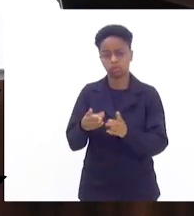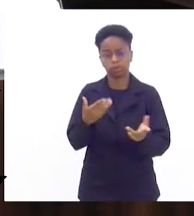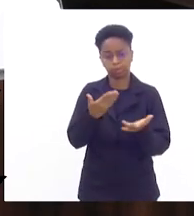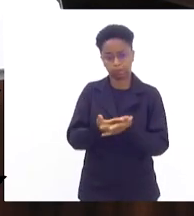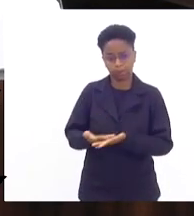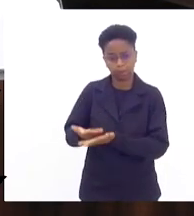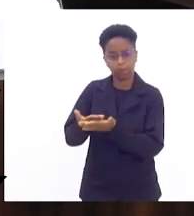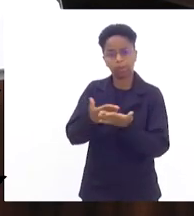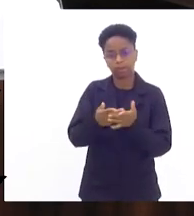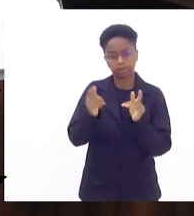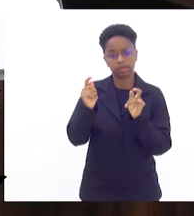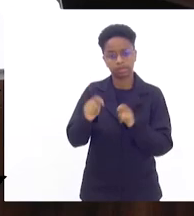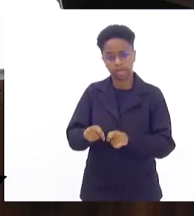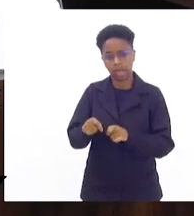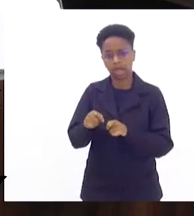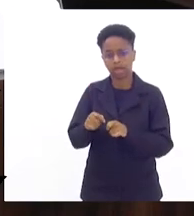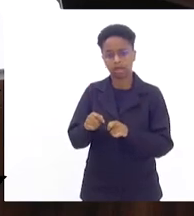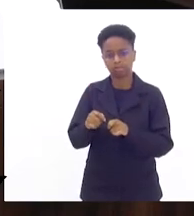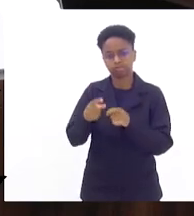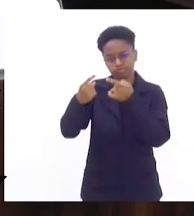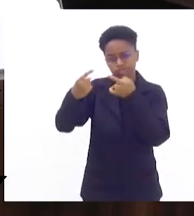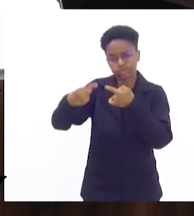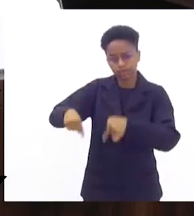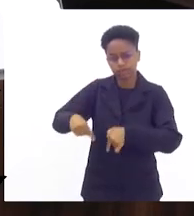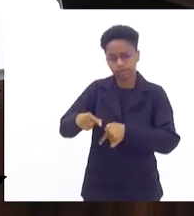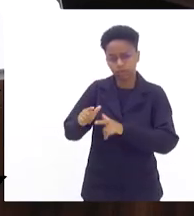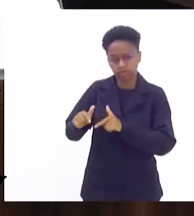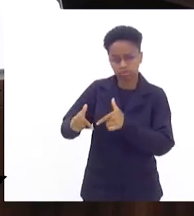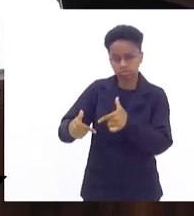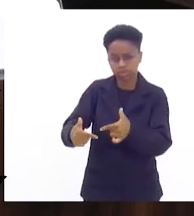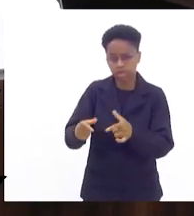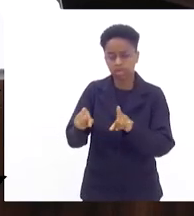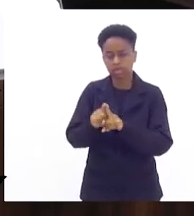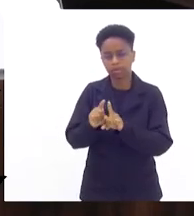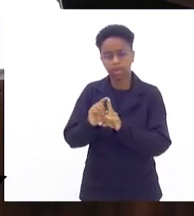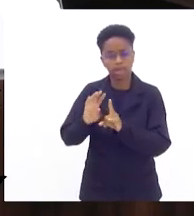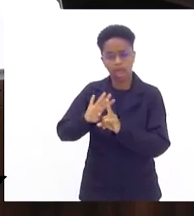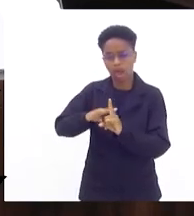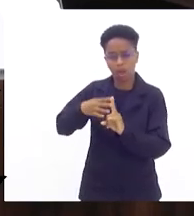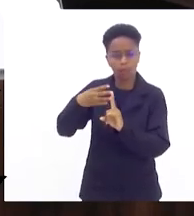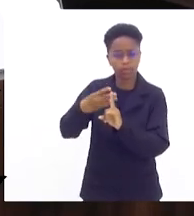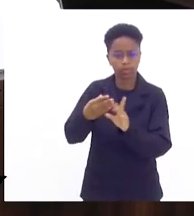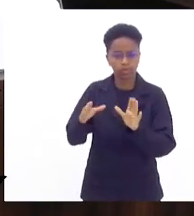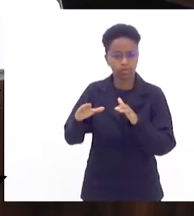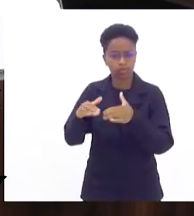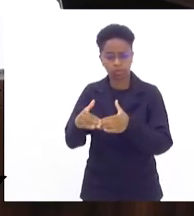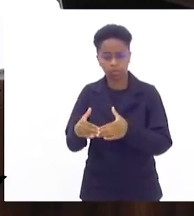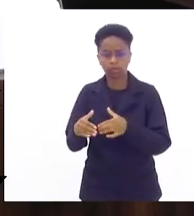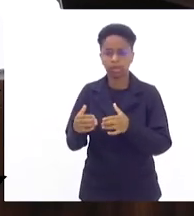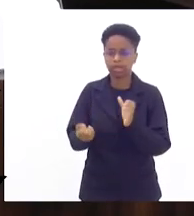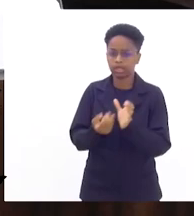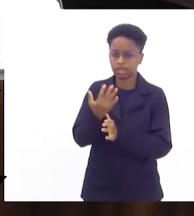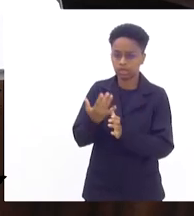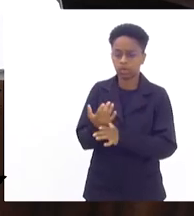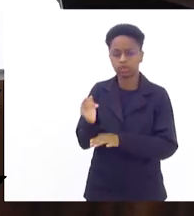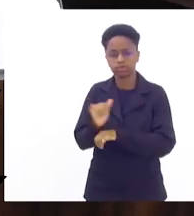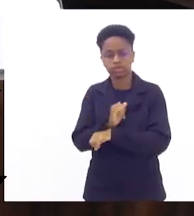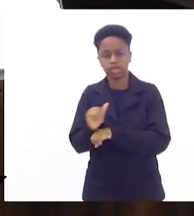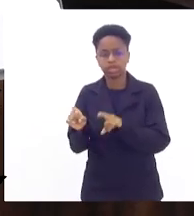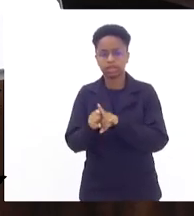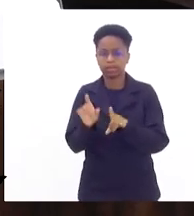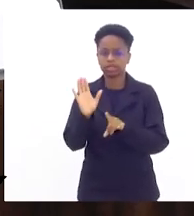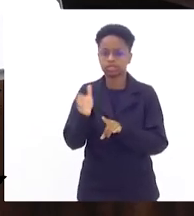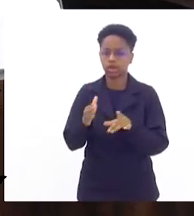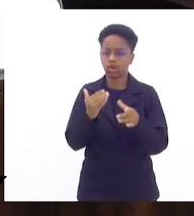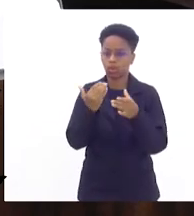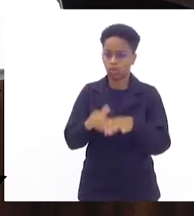para esse enorme desafio, né? Aumentou a sua equipe, criou procedimentos, fez o concurso público, estamos aí